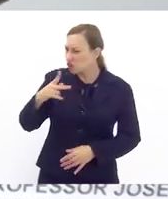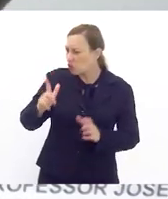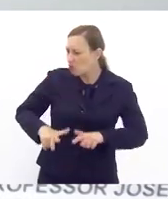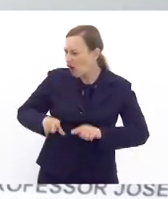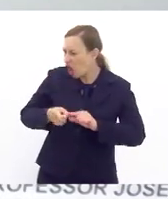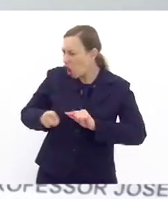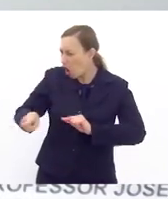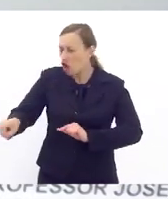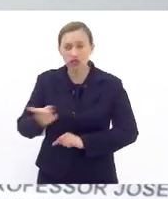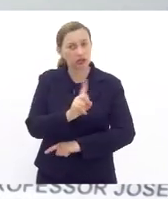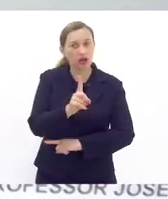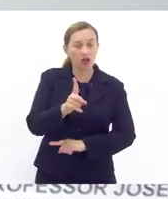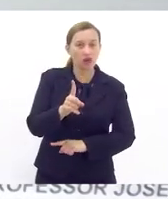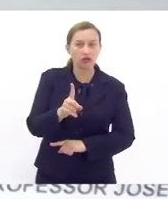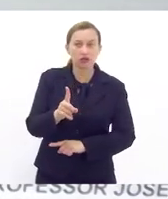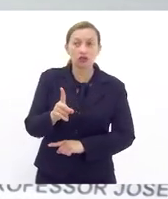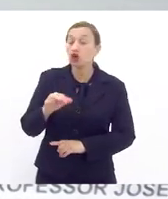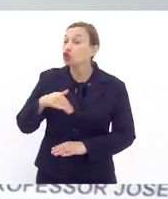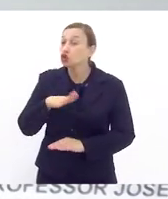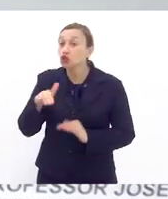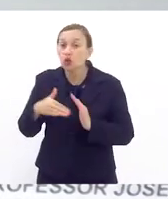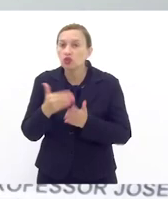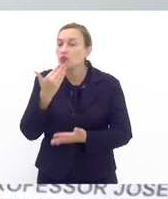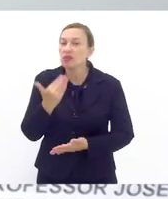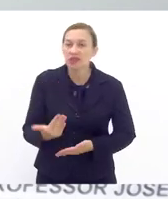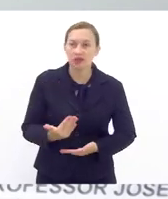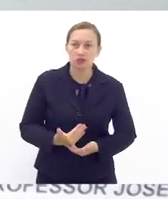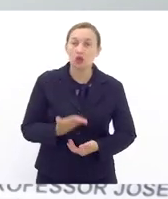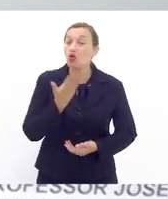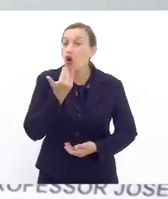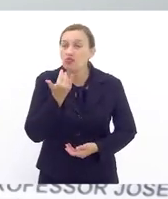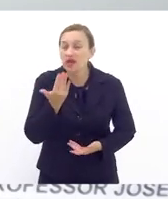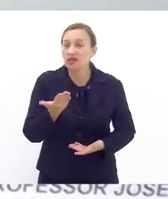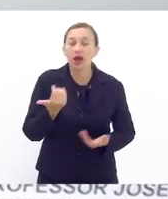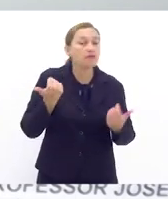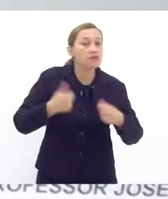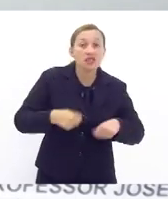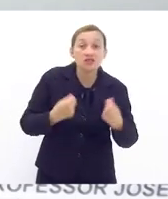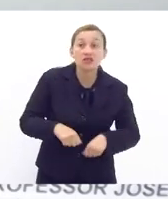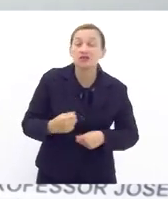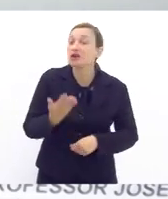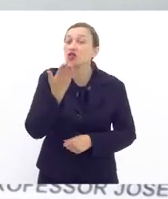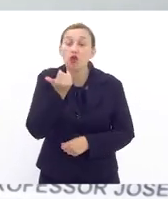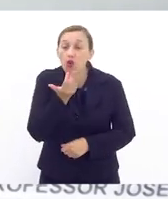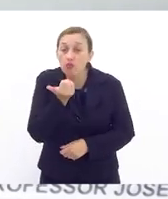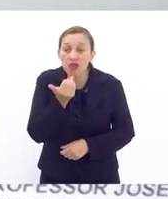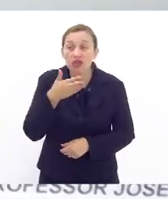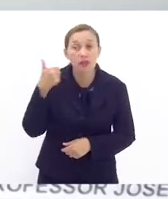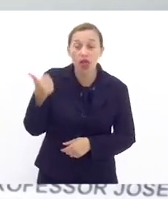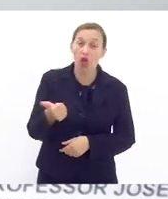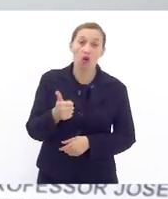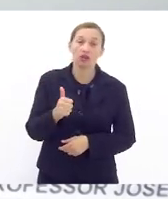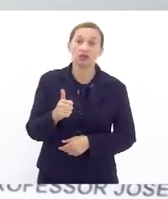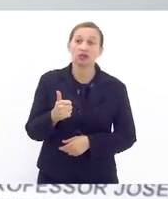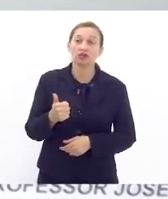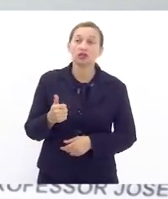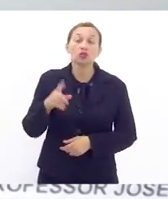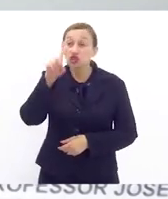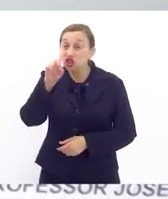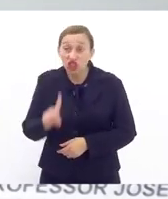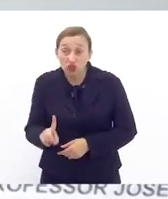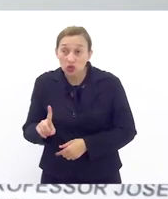tá dando disparidade todos pedindo precisamos de aumento da alimentação escolar os